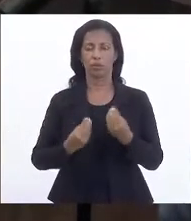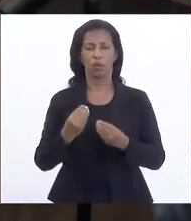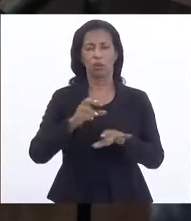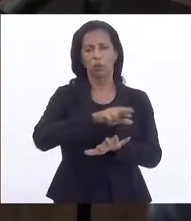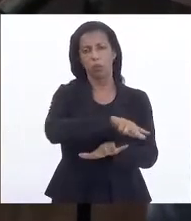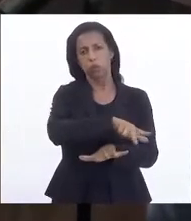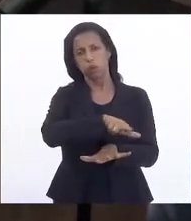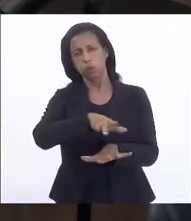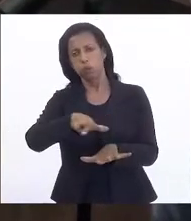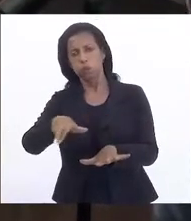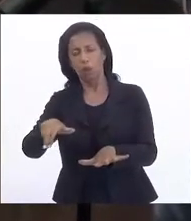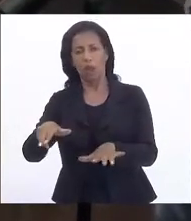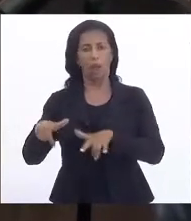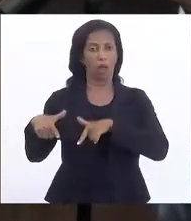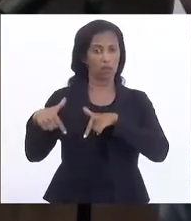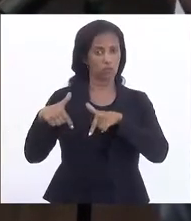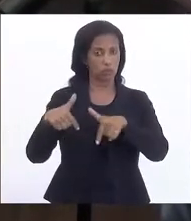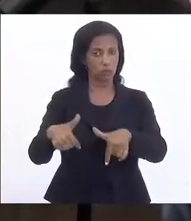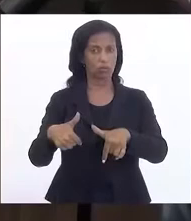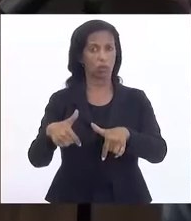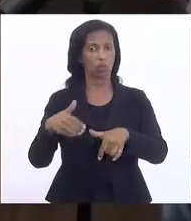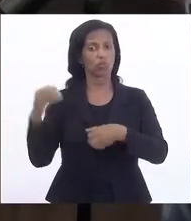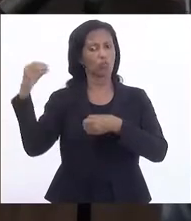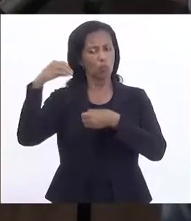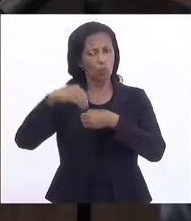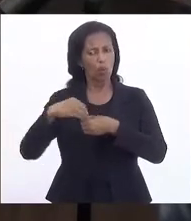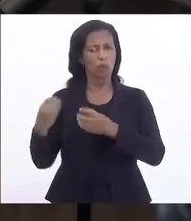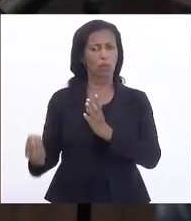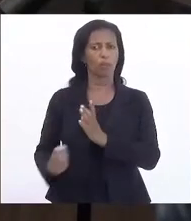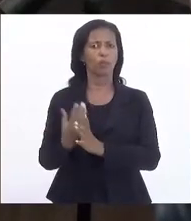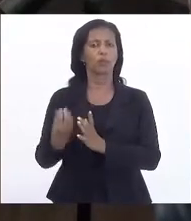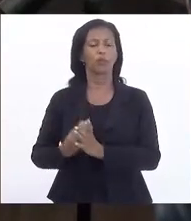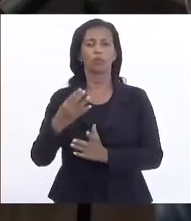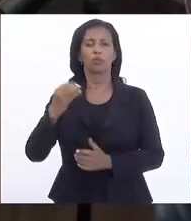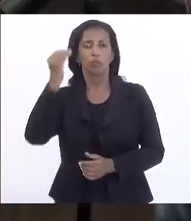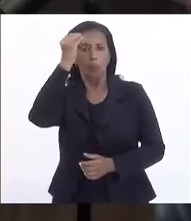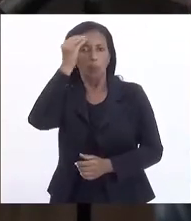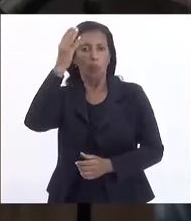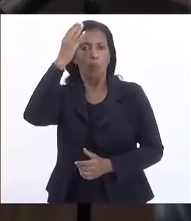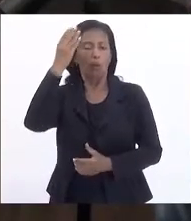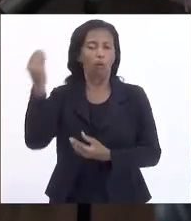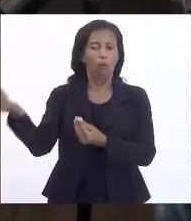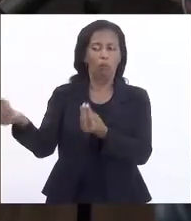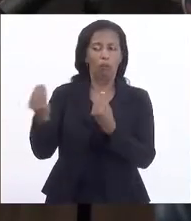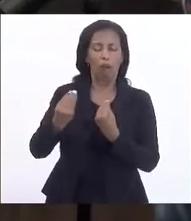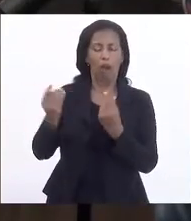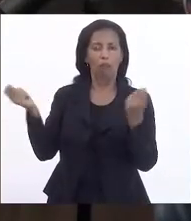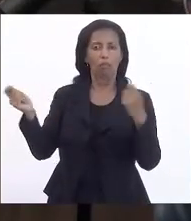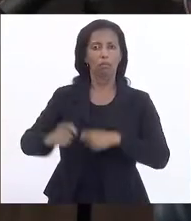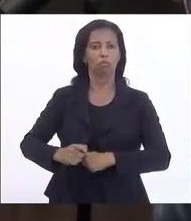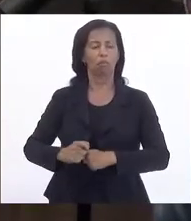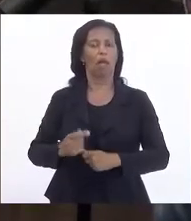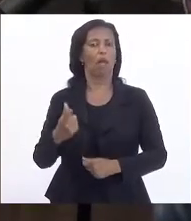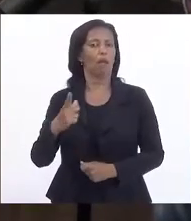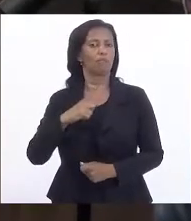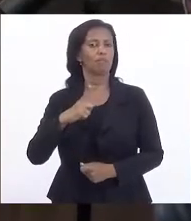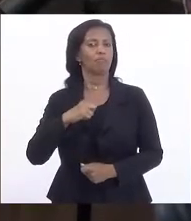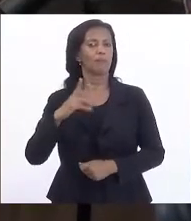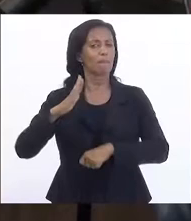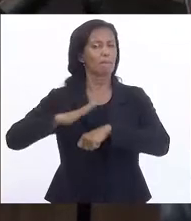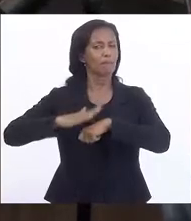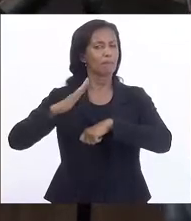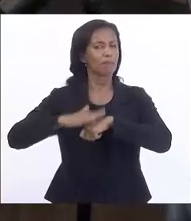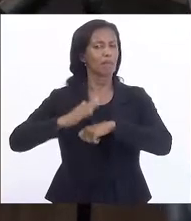série de ações no âmbito da produção de conhecimento para que a gente possa fundamentar ainda